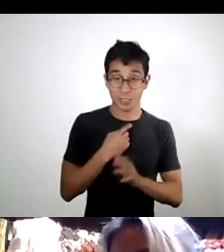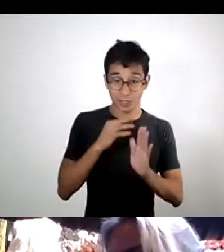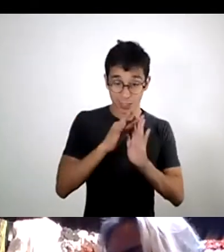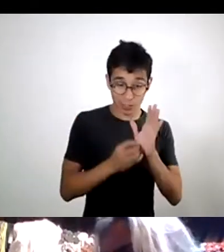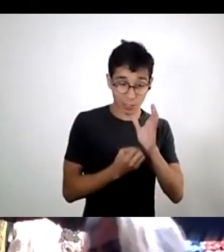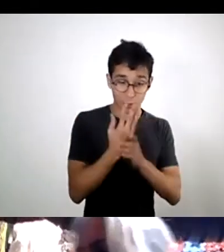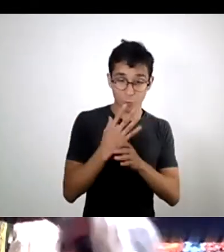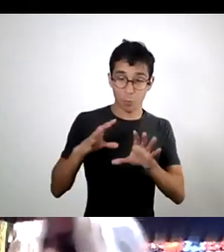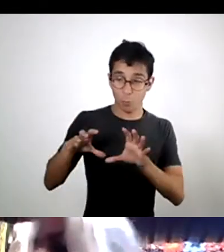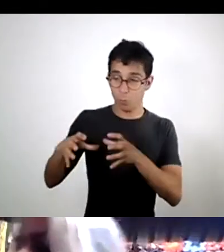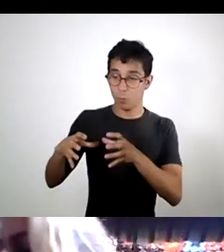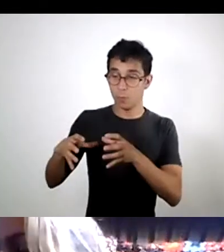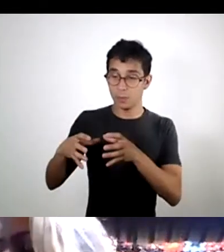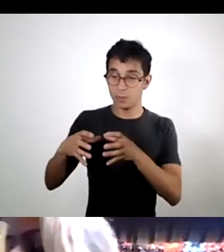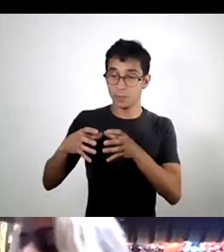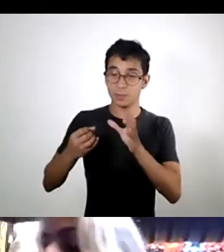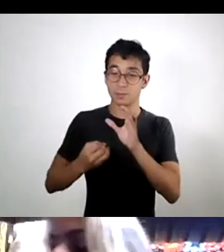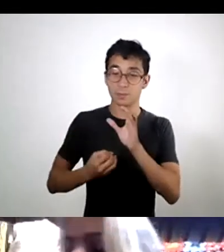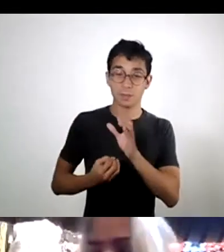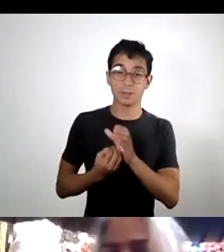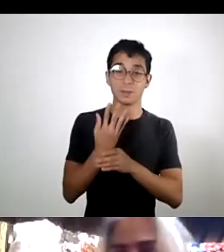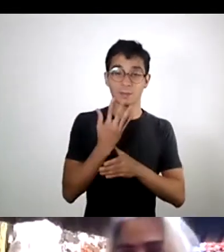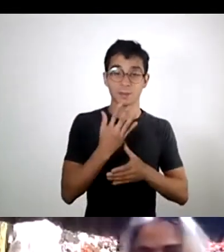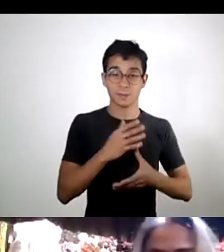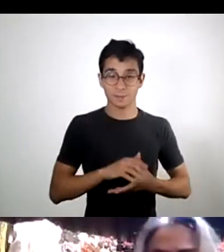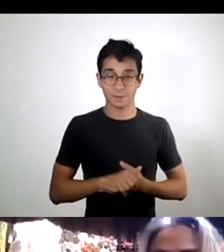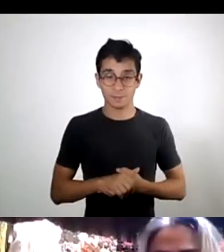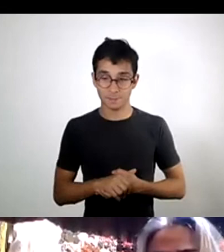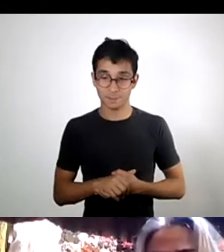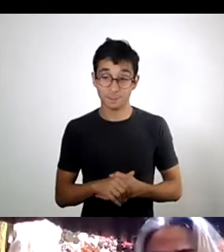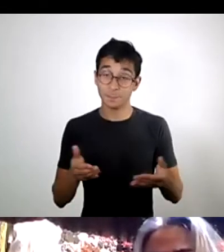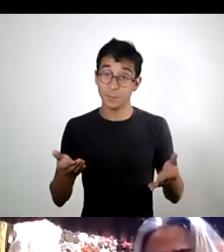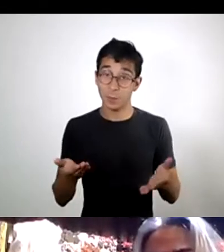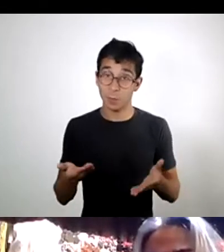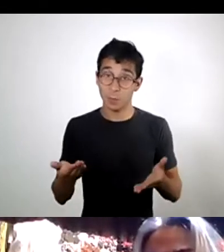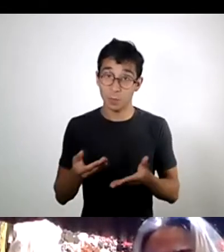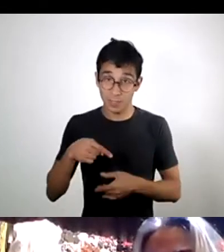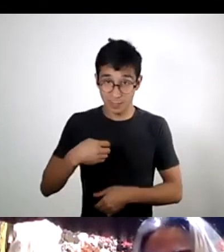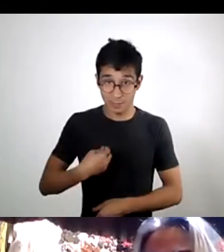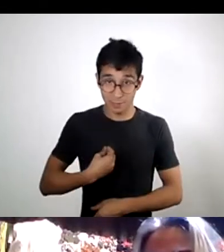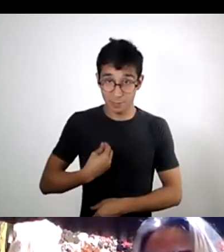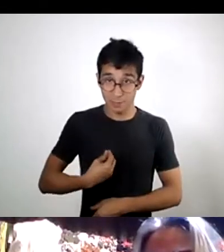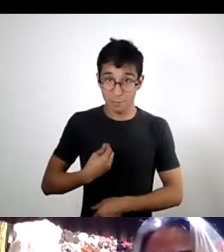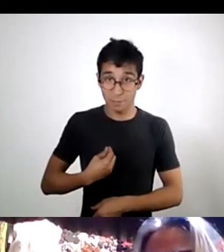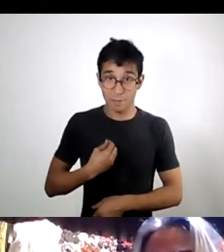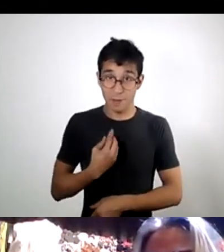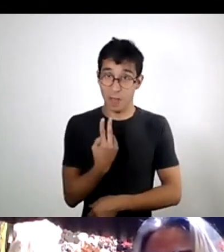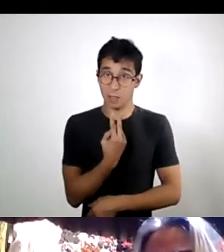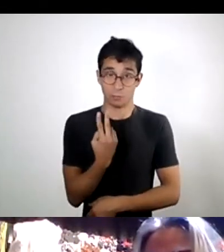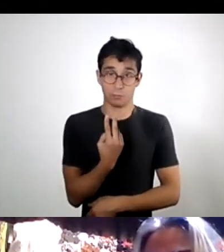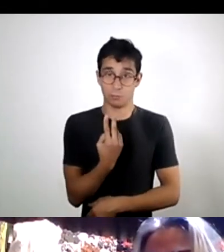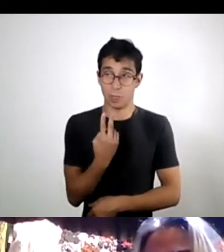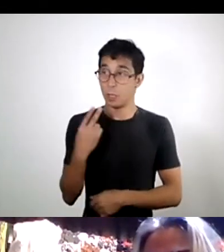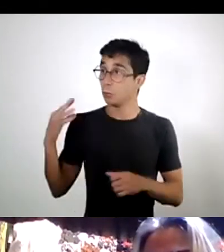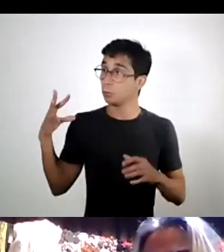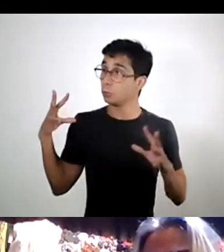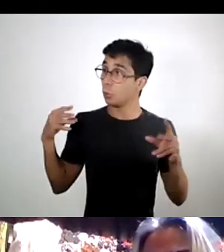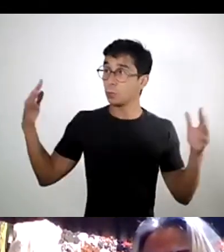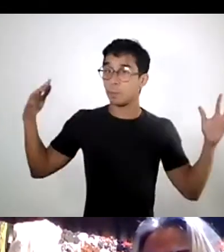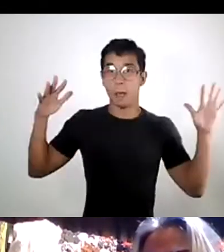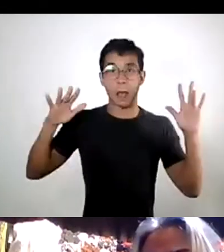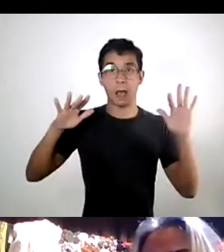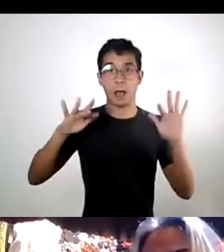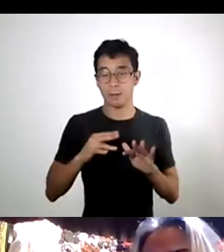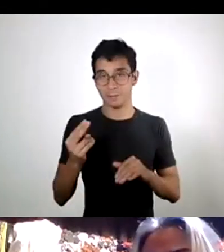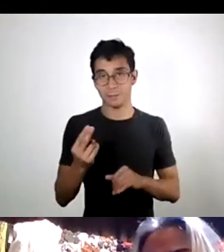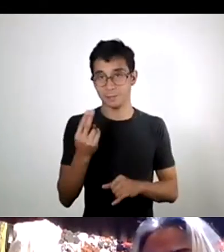coletiva junto com os detentores, né? Hoje a gente está aqui porque não podemos, assim, trazer todo mundo, né? Então, a gente está dizendo dessa